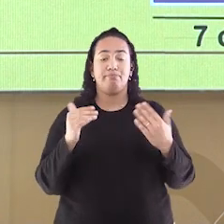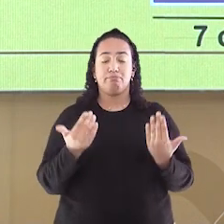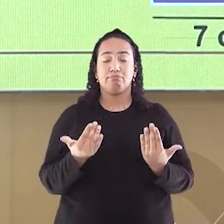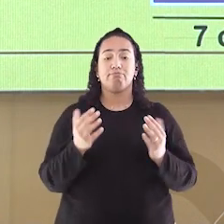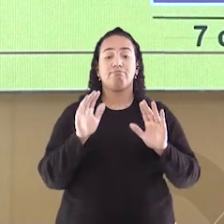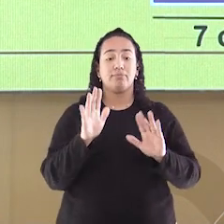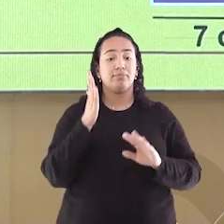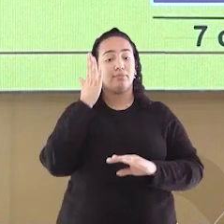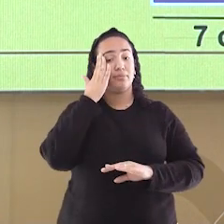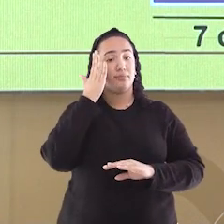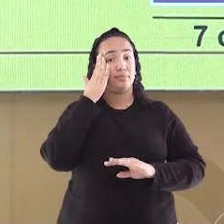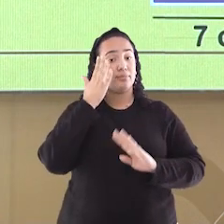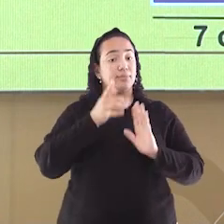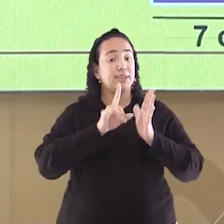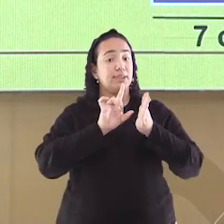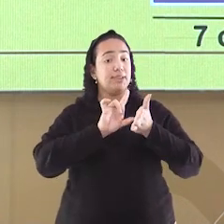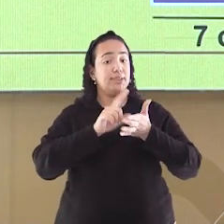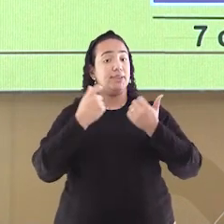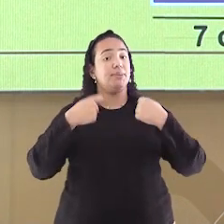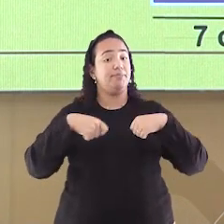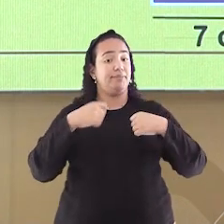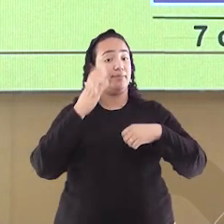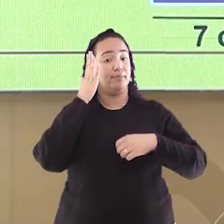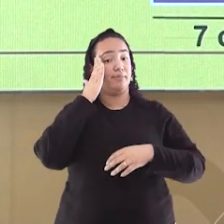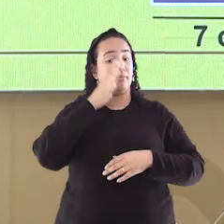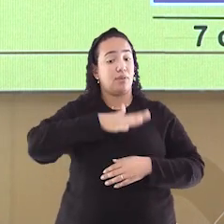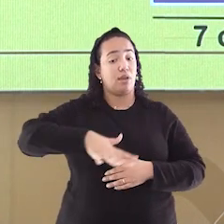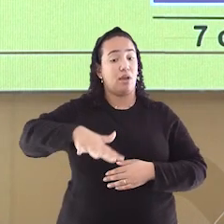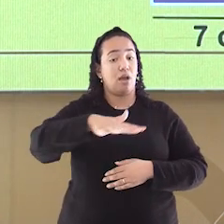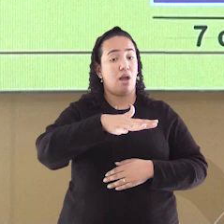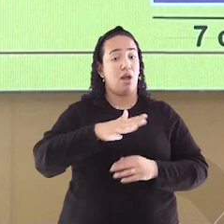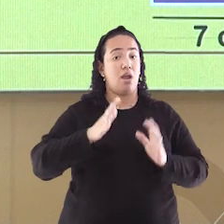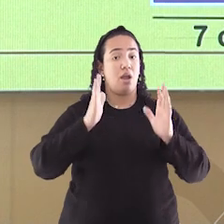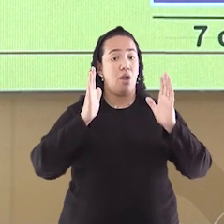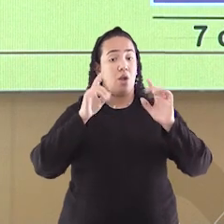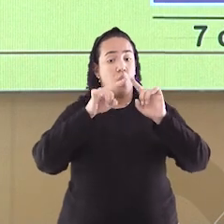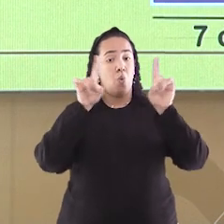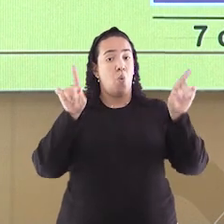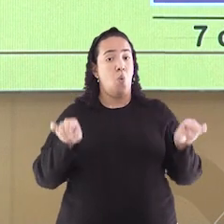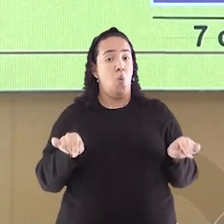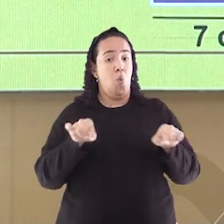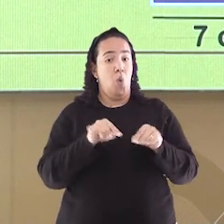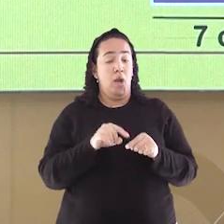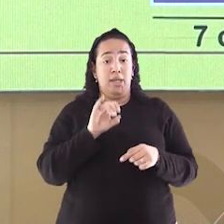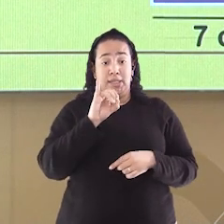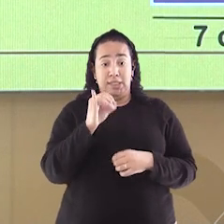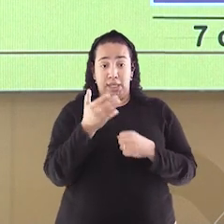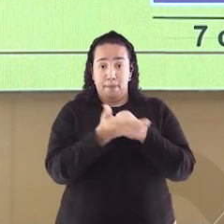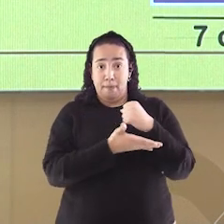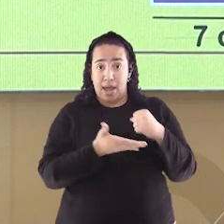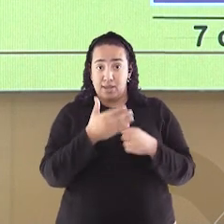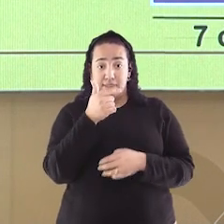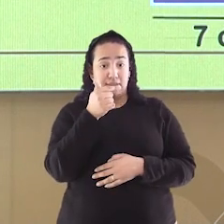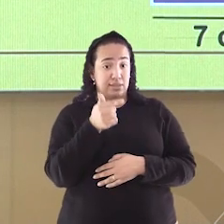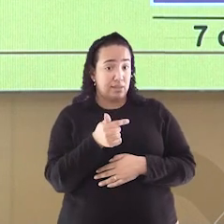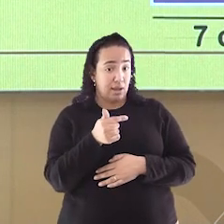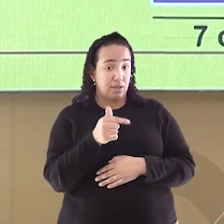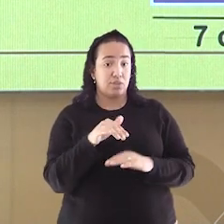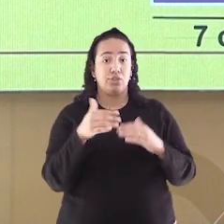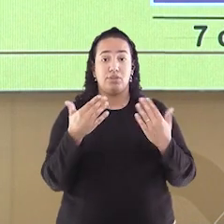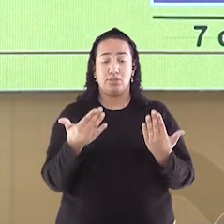é necessário descobrir a área do quadrado. Se ele tem a base de 7